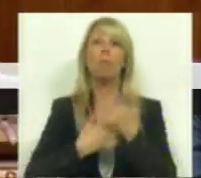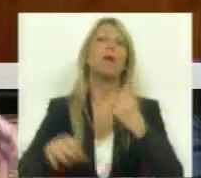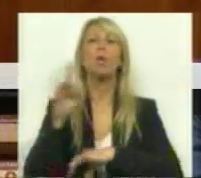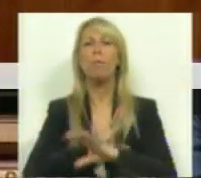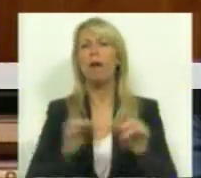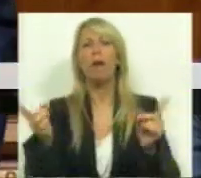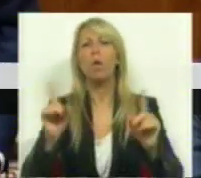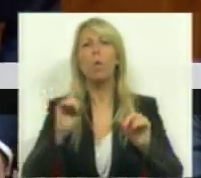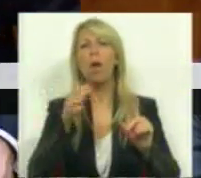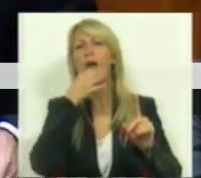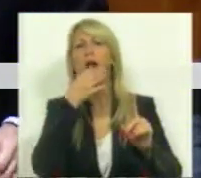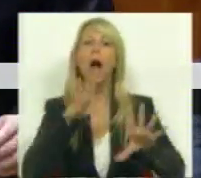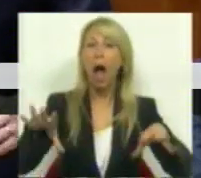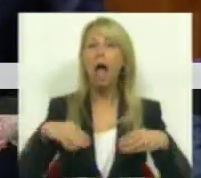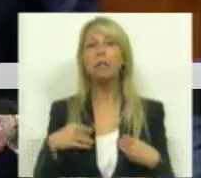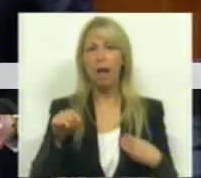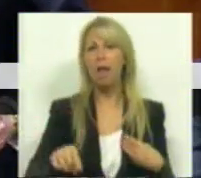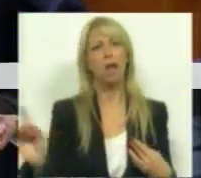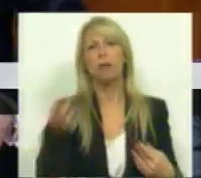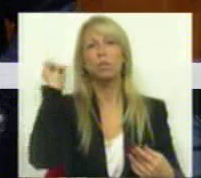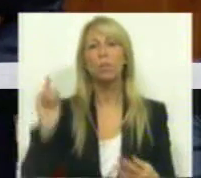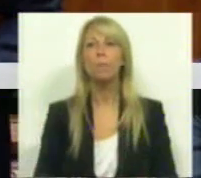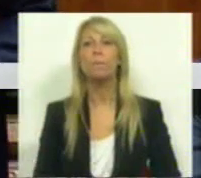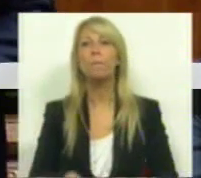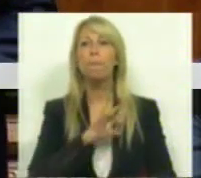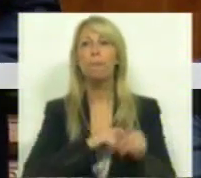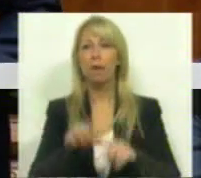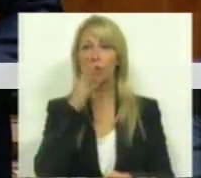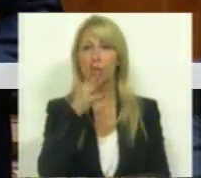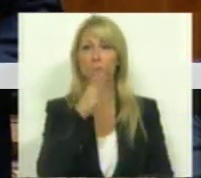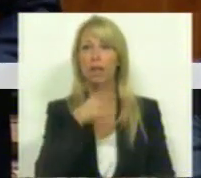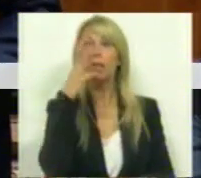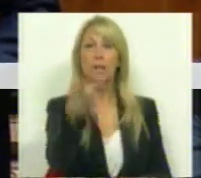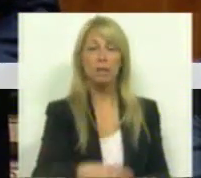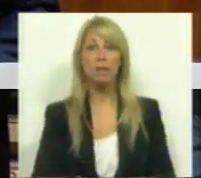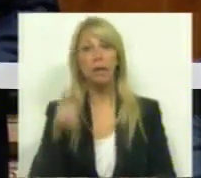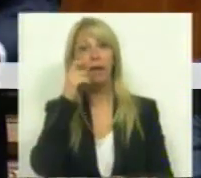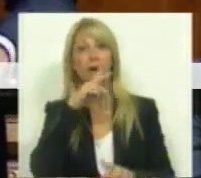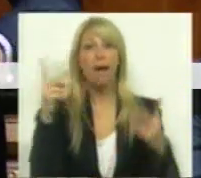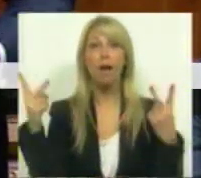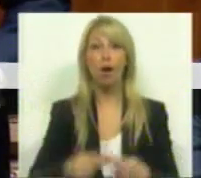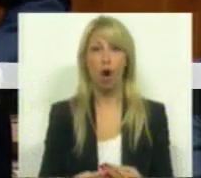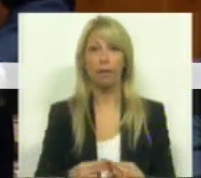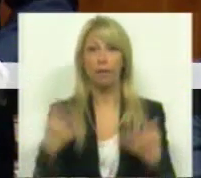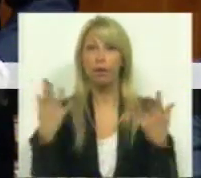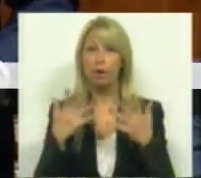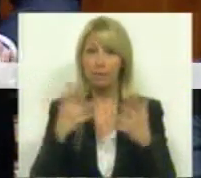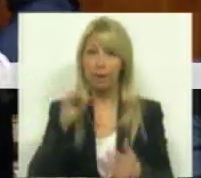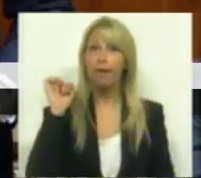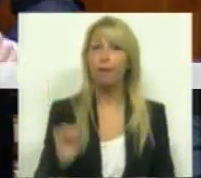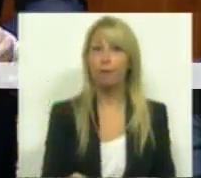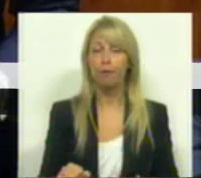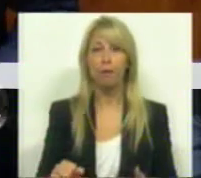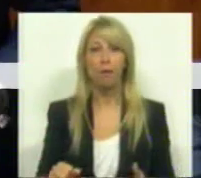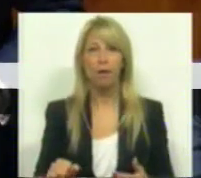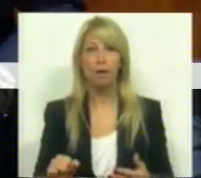é de resignação que estamos a falar. Mas, Sr. Deputado, dizer que quem corta no seu orçamento não